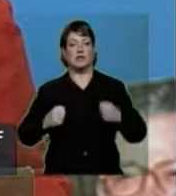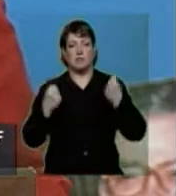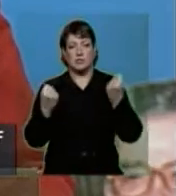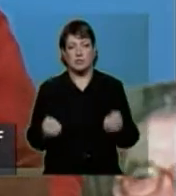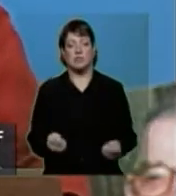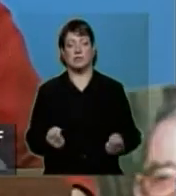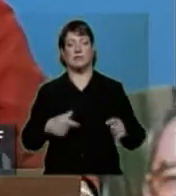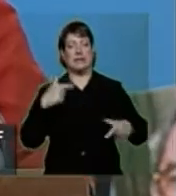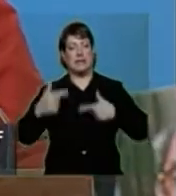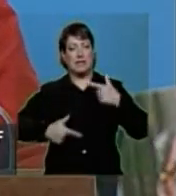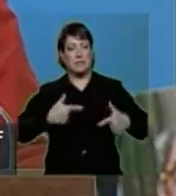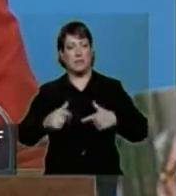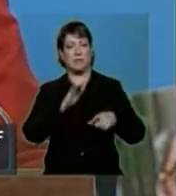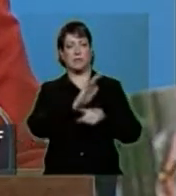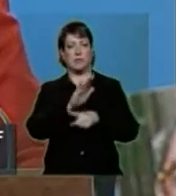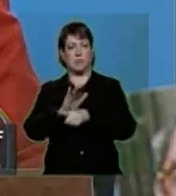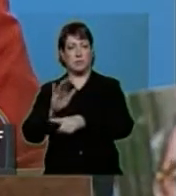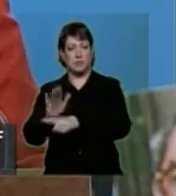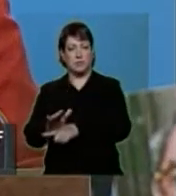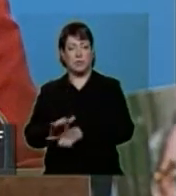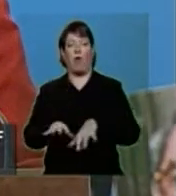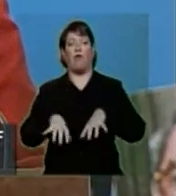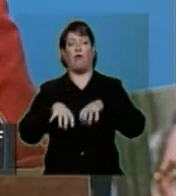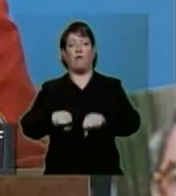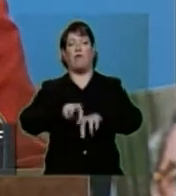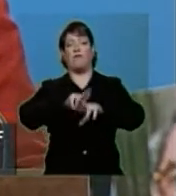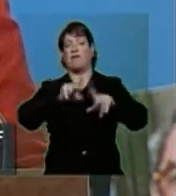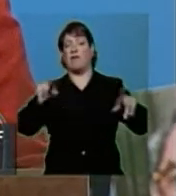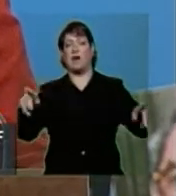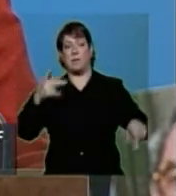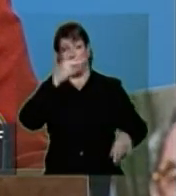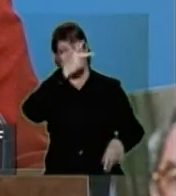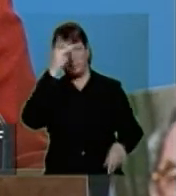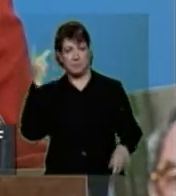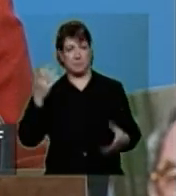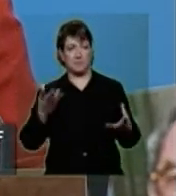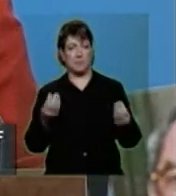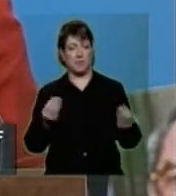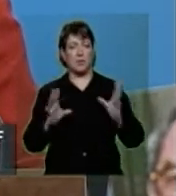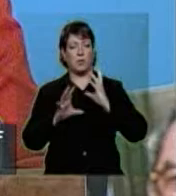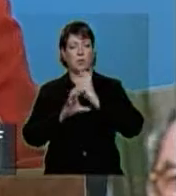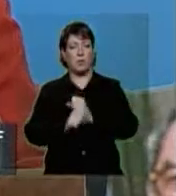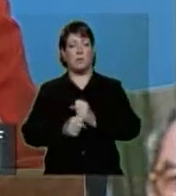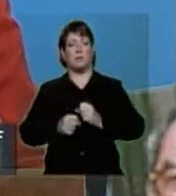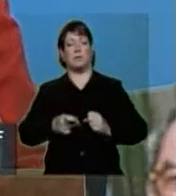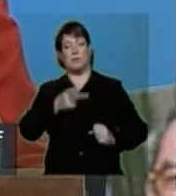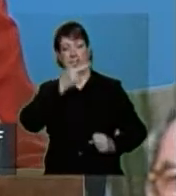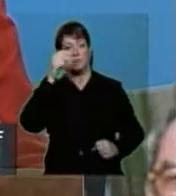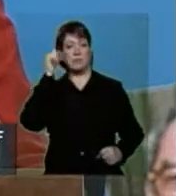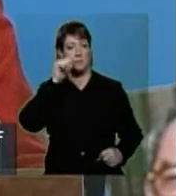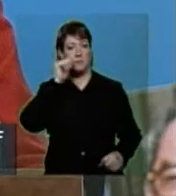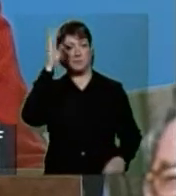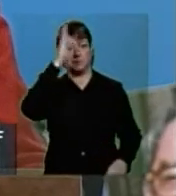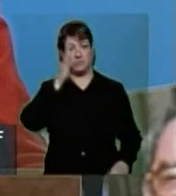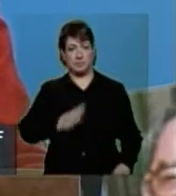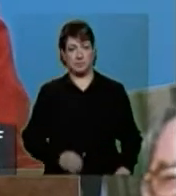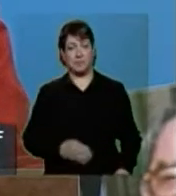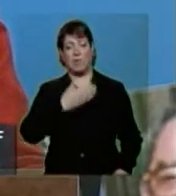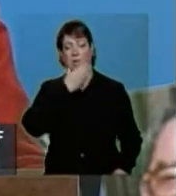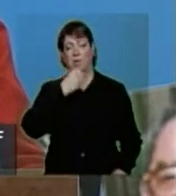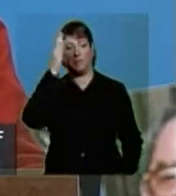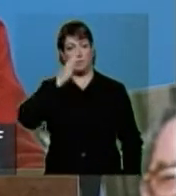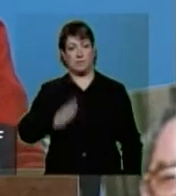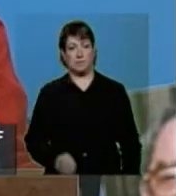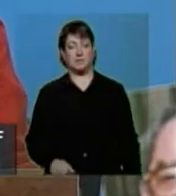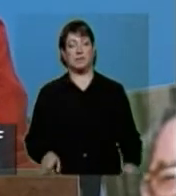formação de várias gerações de brasileiros e de brasileiras. De